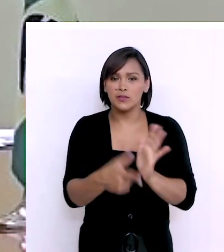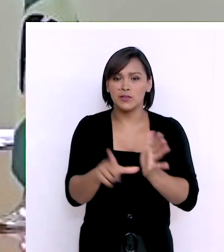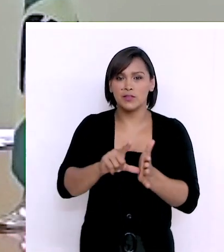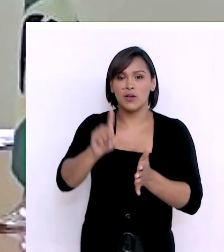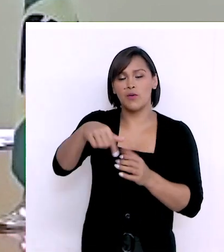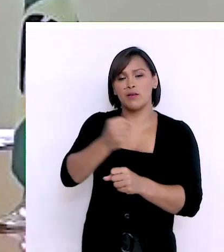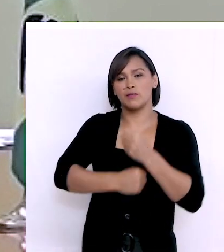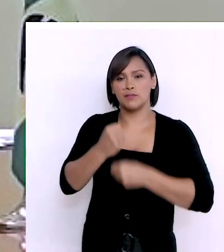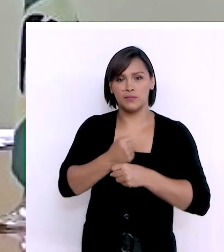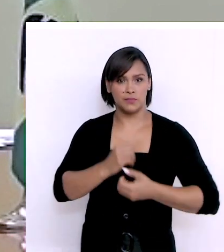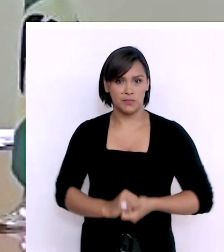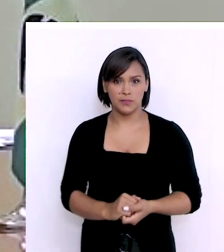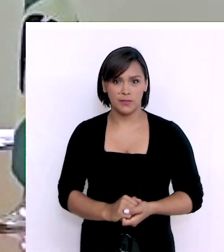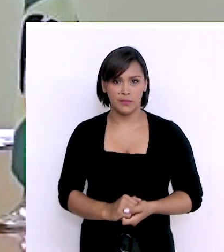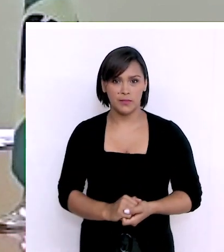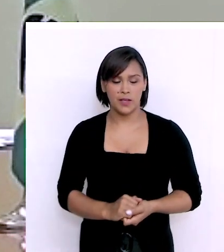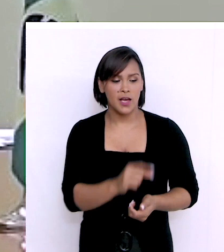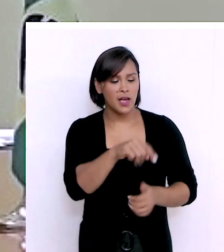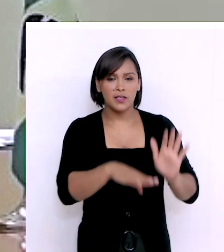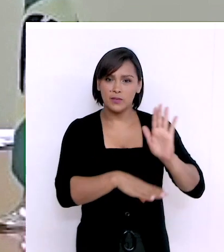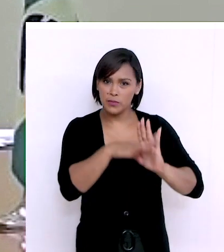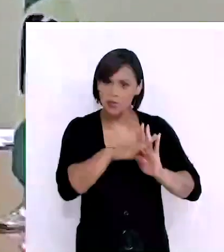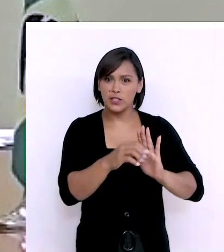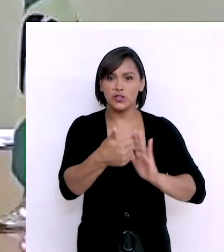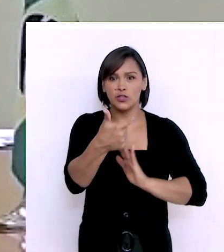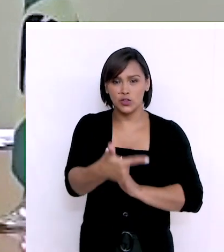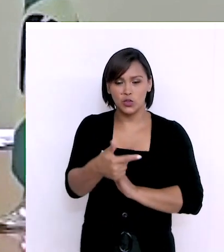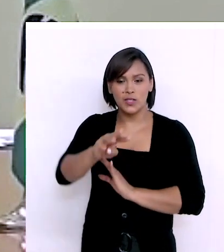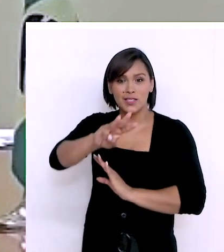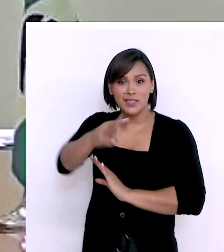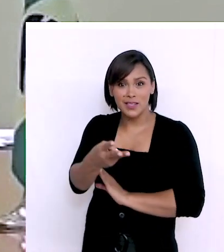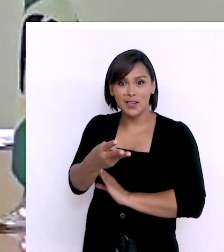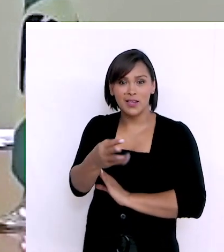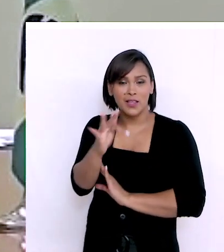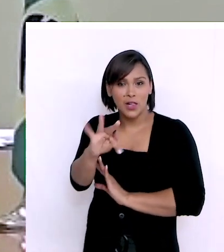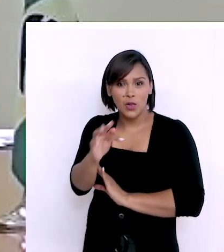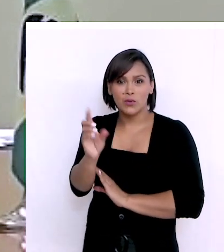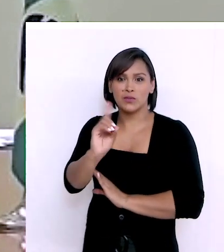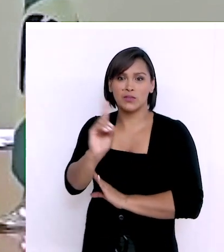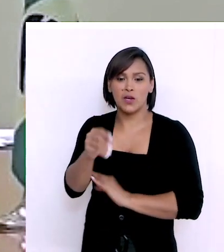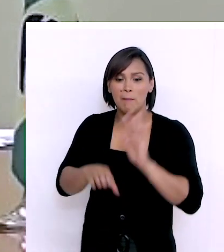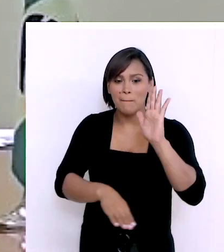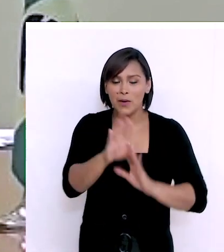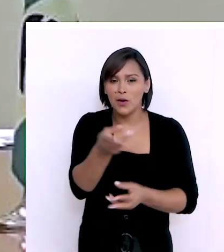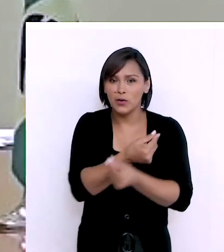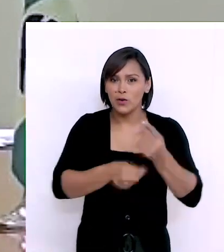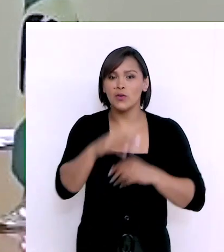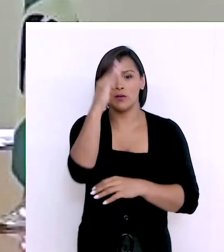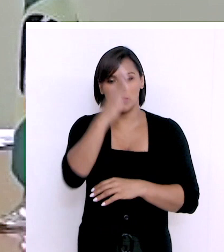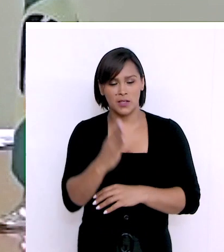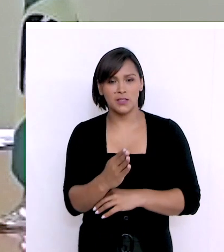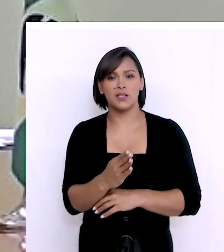no ano passado. Esse crescimento neste ano será de quase 2 trilhões de dólares, o que é maior do que a economia brasileira ou maior do que a